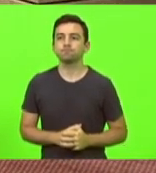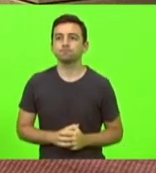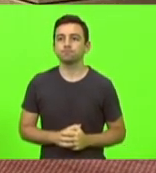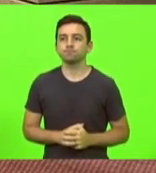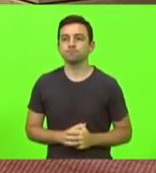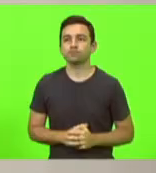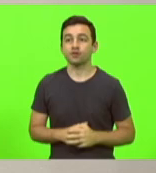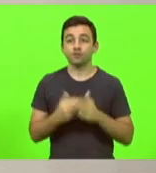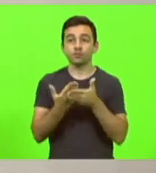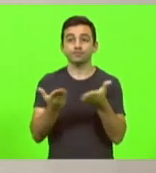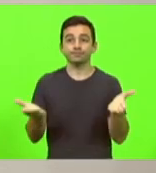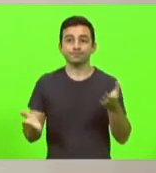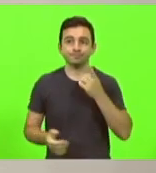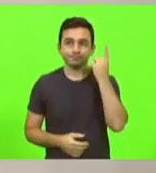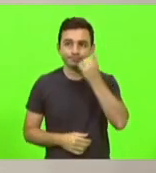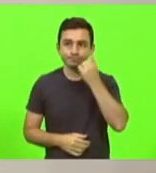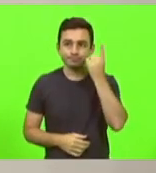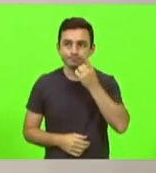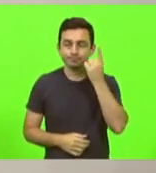Senhores deputados,